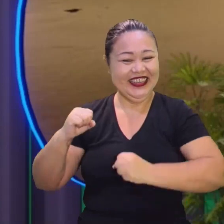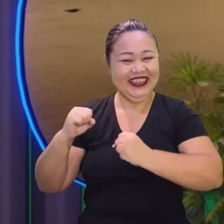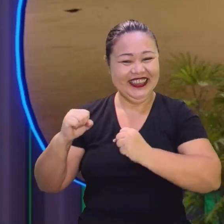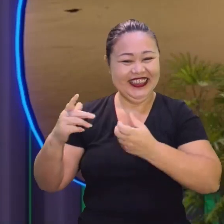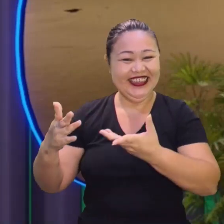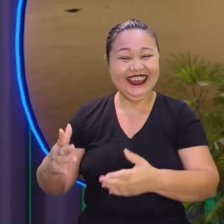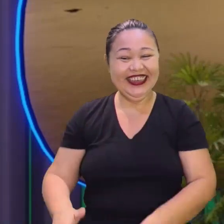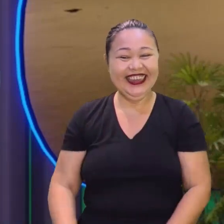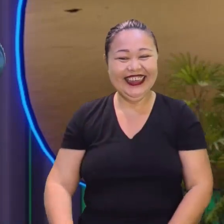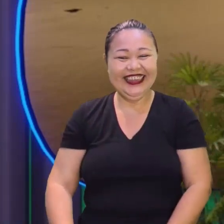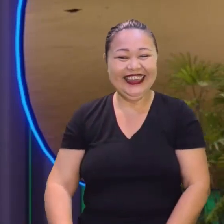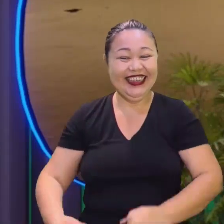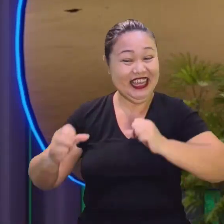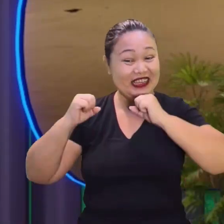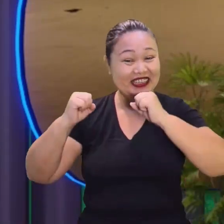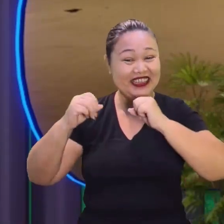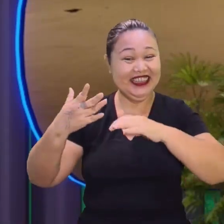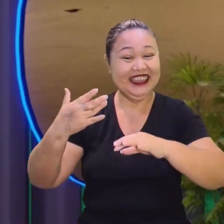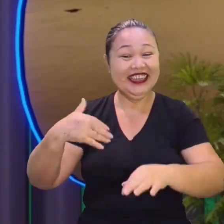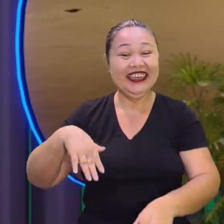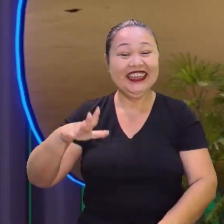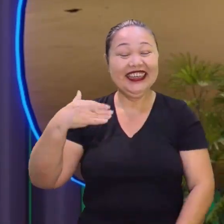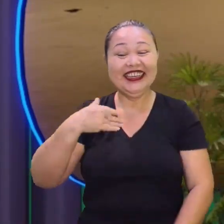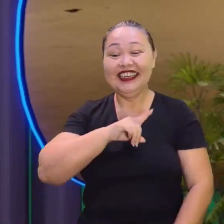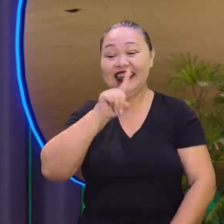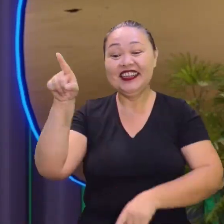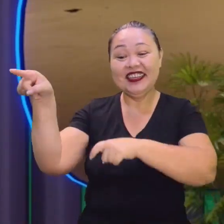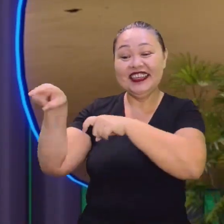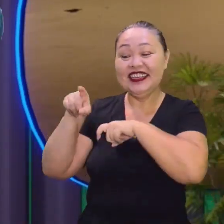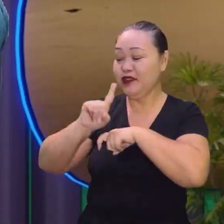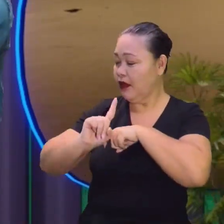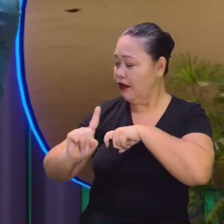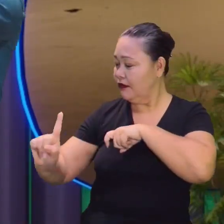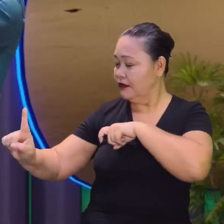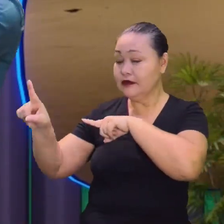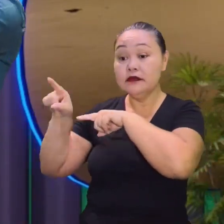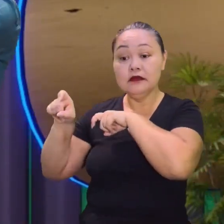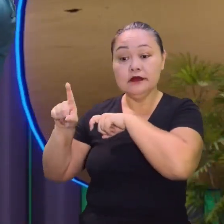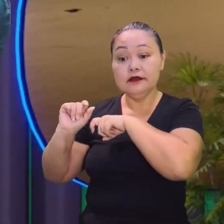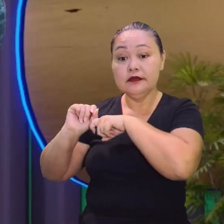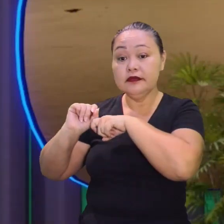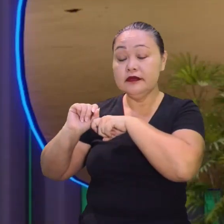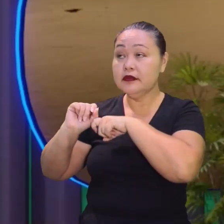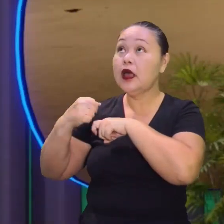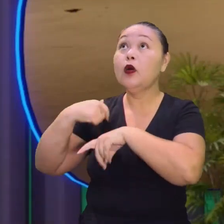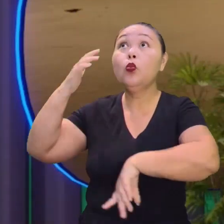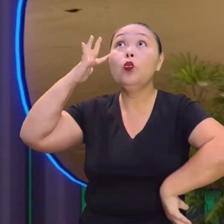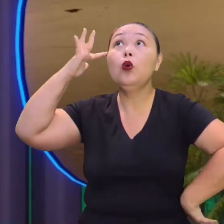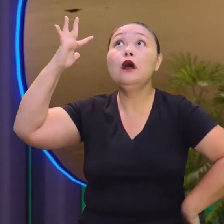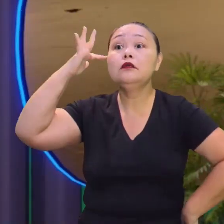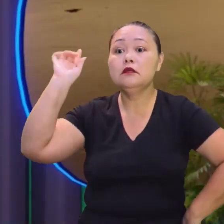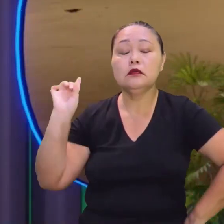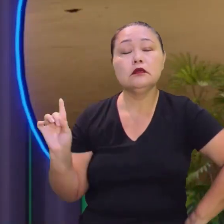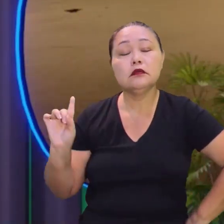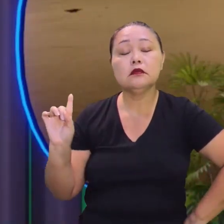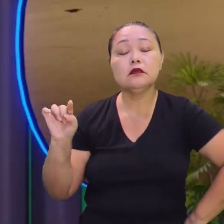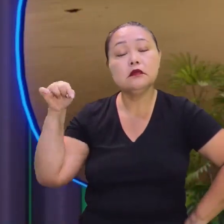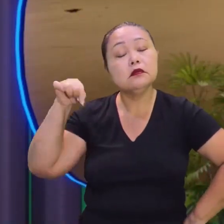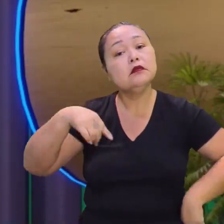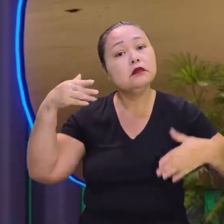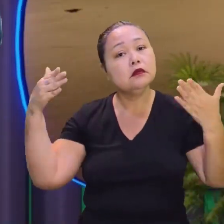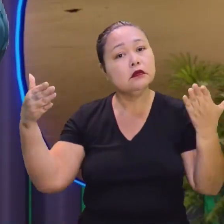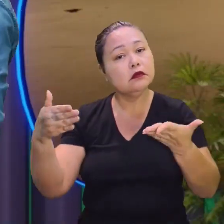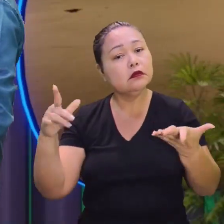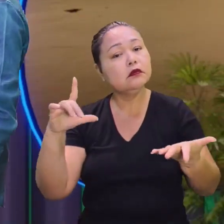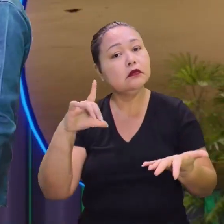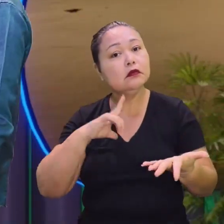garra, força. Muita força. Rogério, eu ia para o sítio, Rogério. Quando que eu ia imaginar, Rogério, que